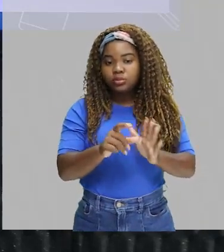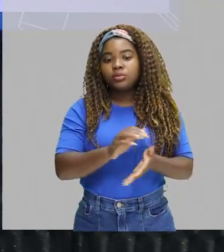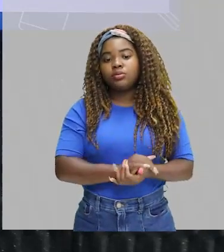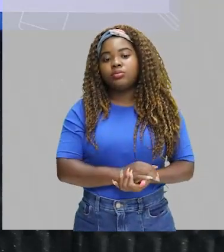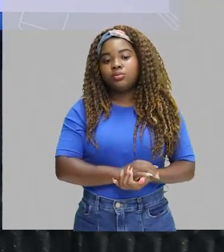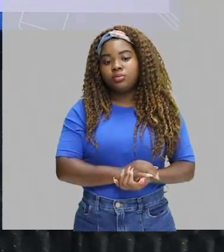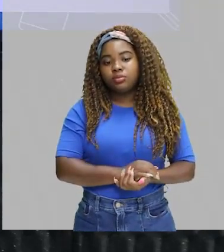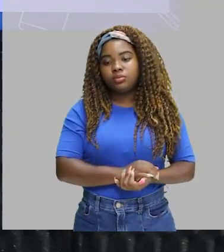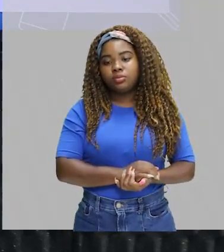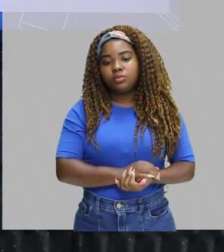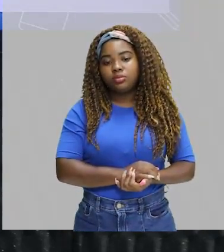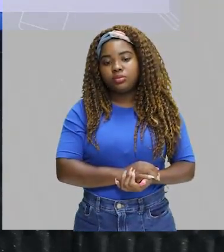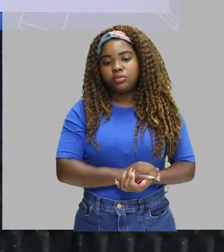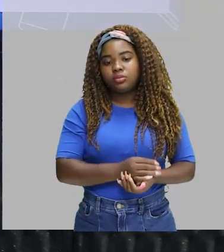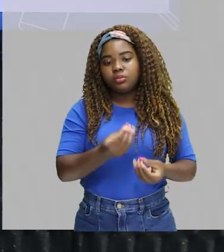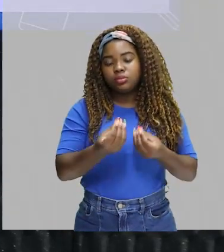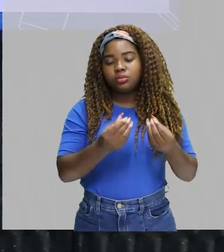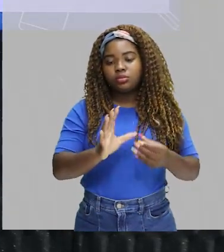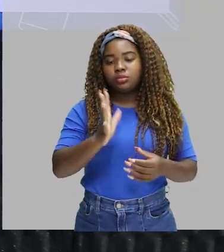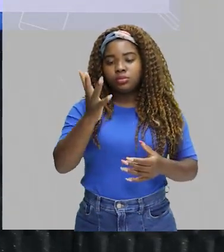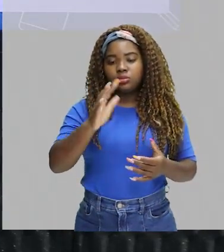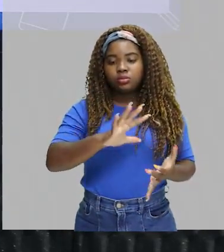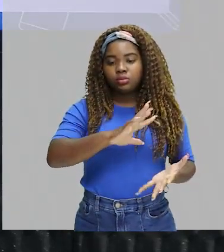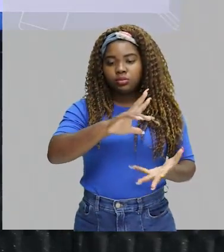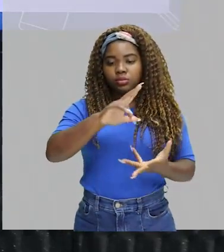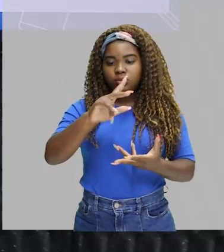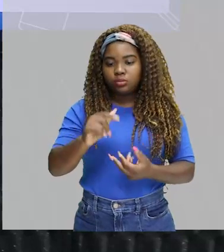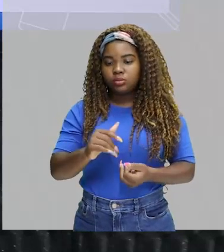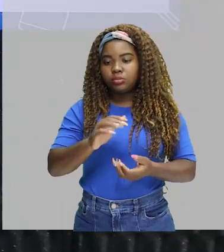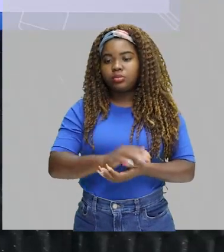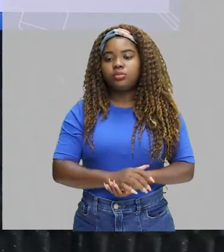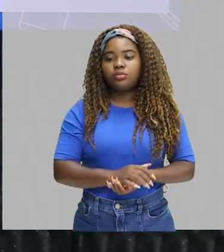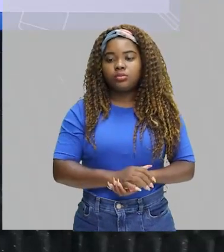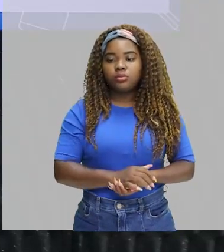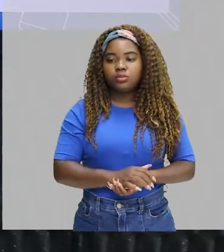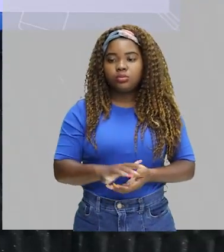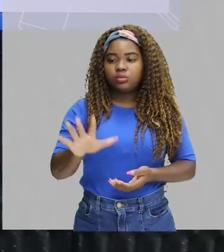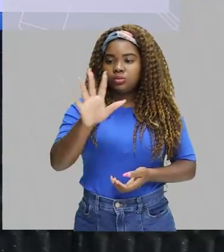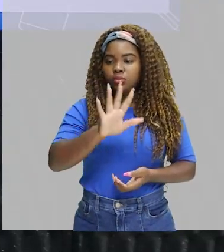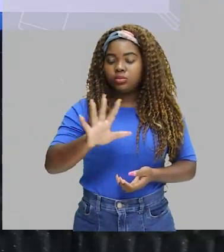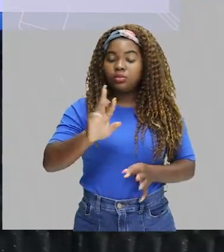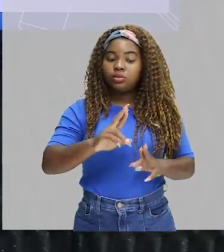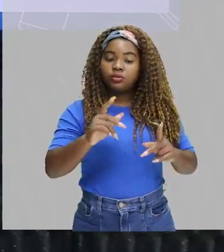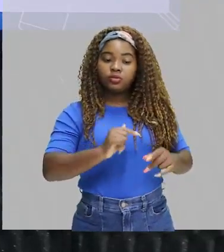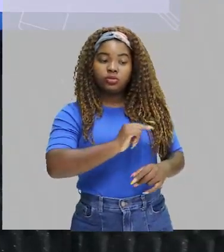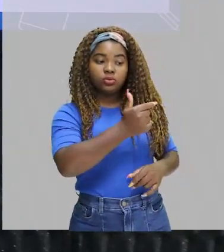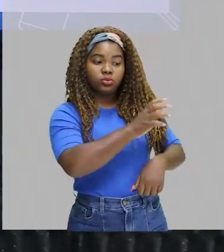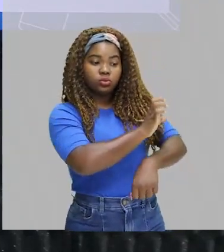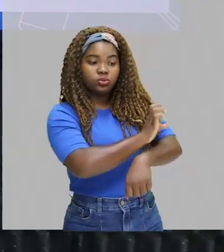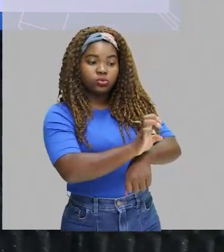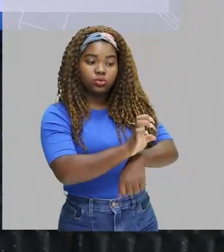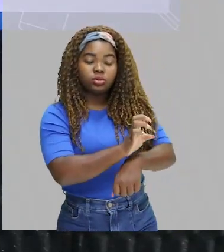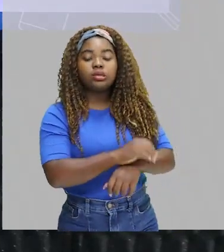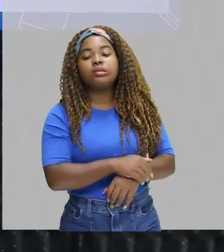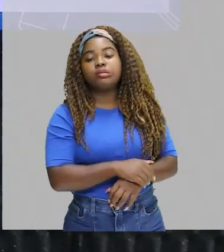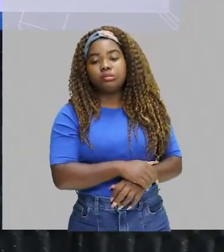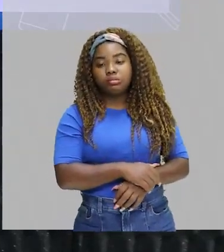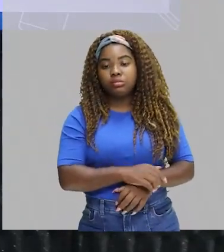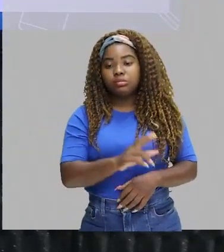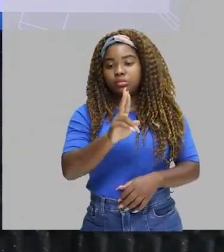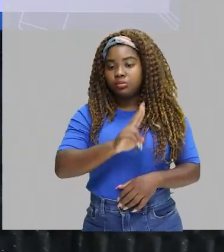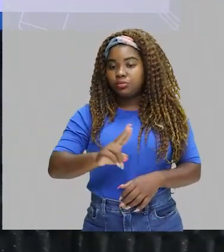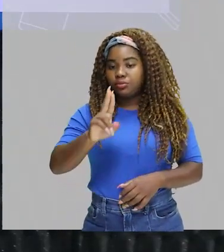a condição de universalização. E o que é que nós chamamos a atenção, que diferencia da outra ética, já falamos aqui, vamos mais uma vez